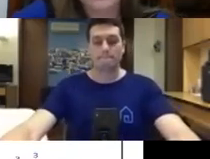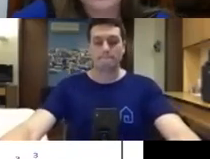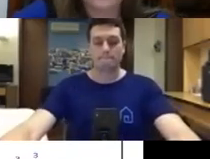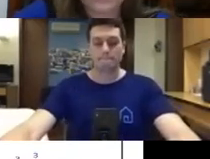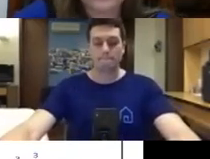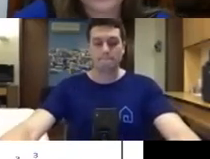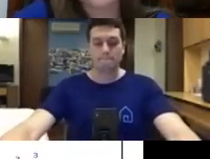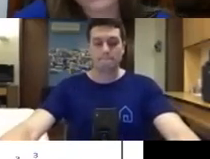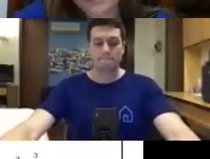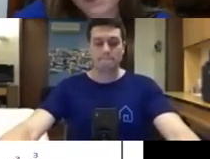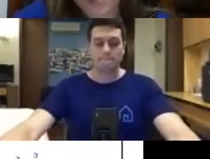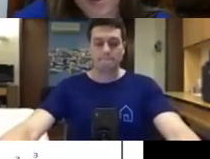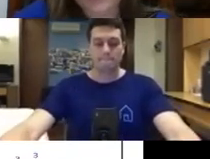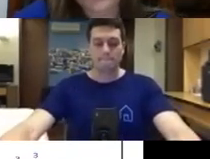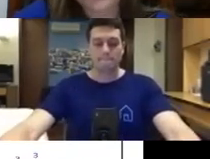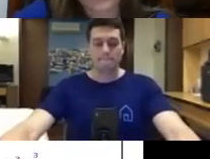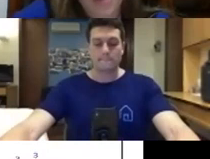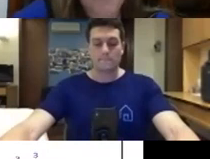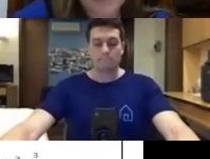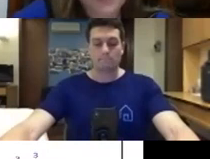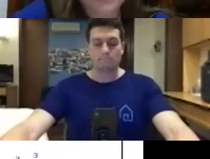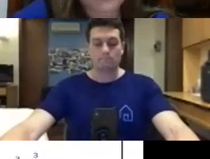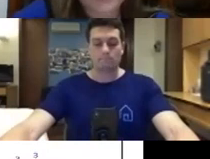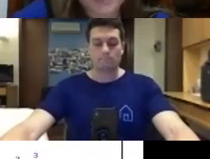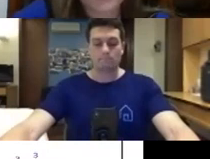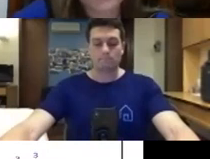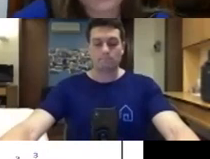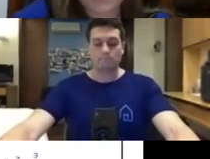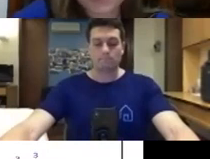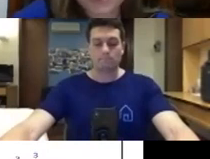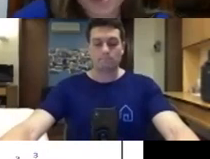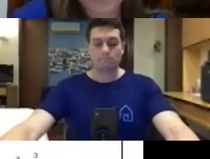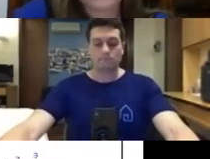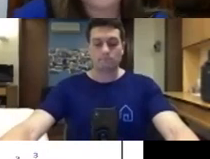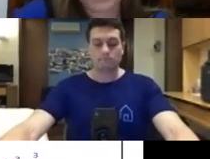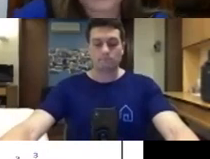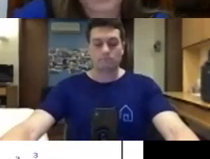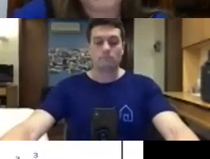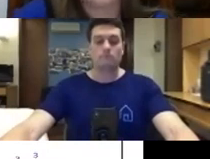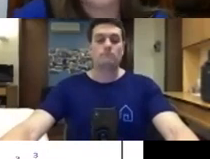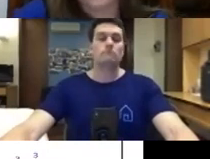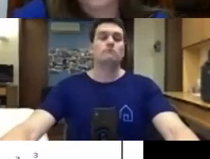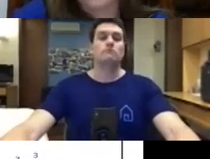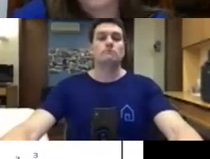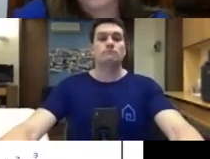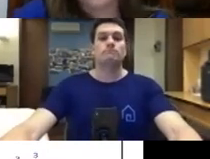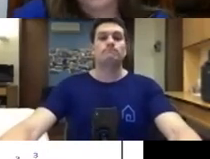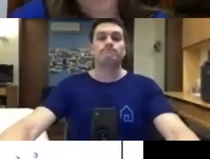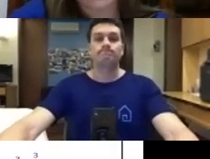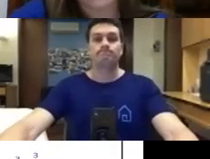camada era de 400 a 700 graus. A partir dos 20 milímetros, então, a gente já começou a ver uma presença